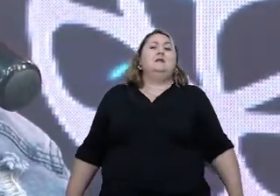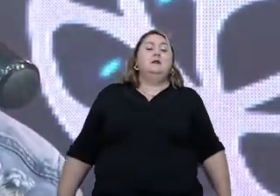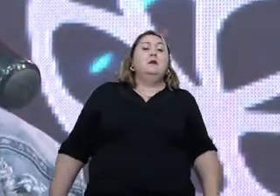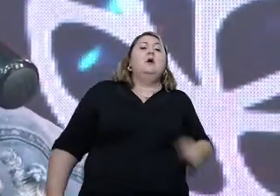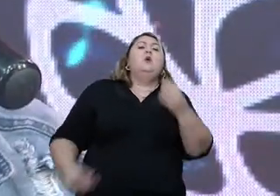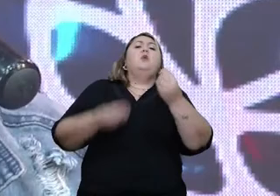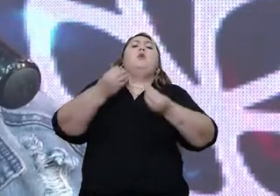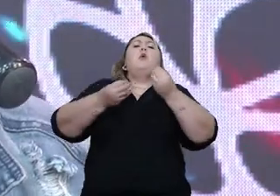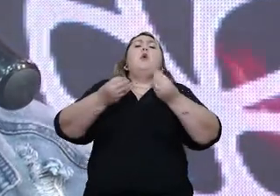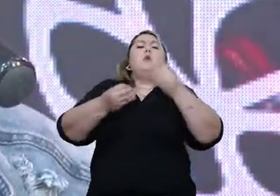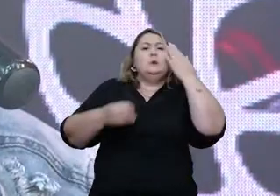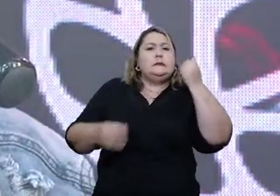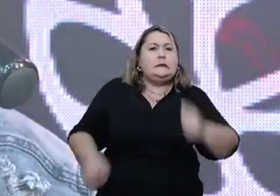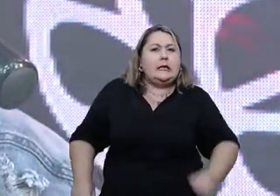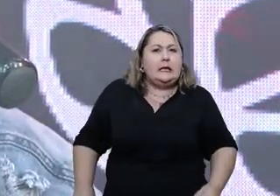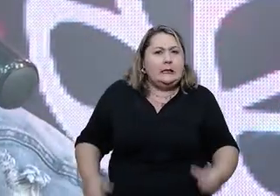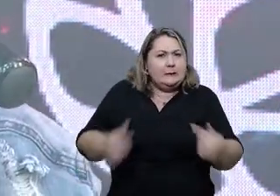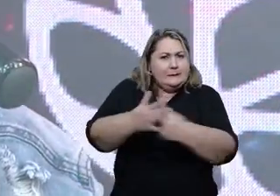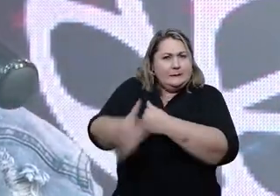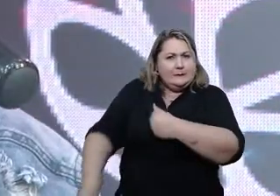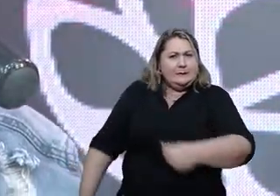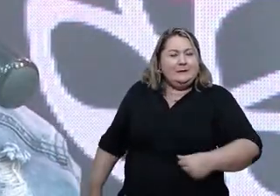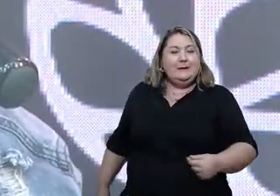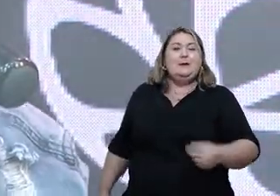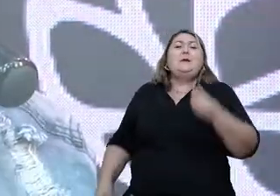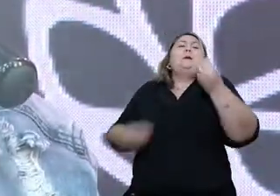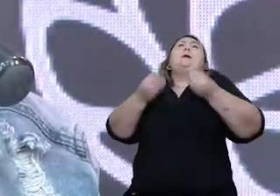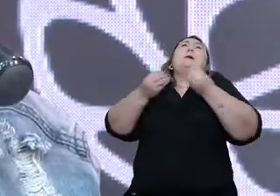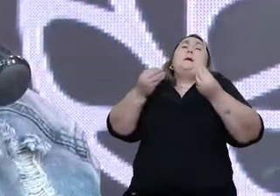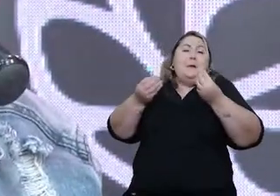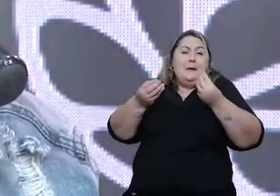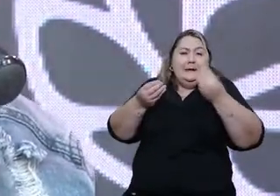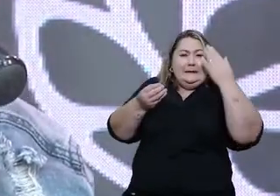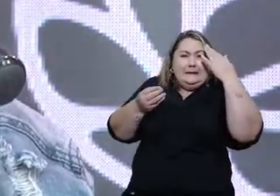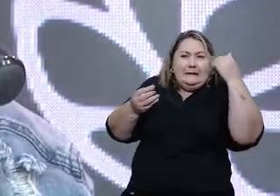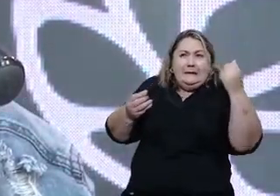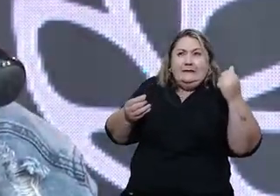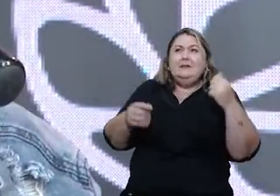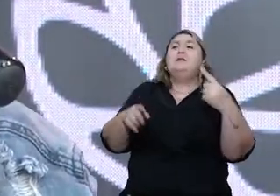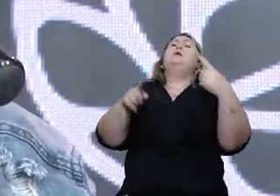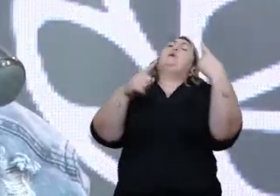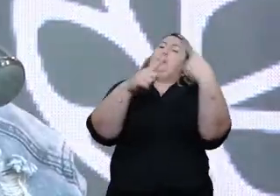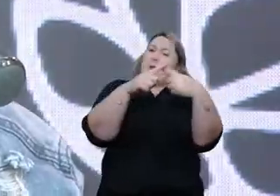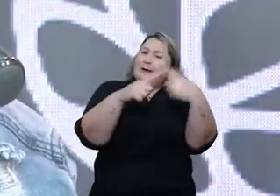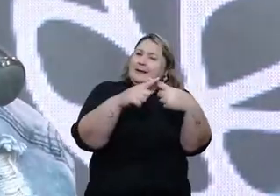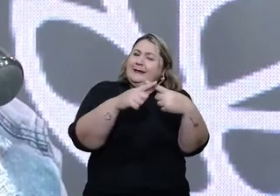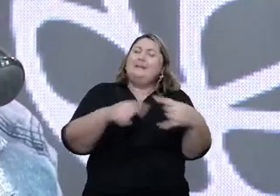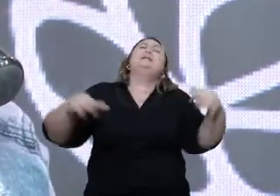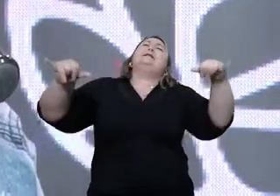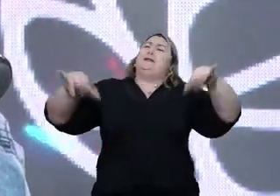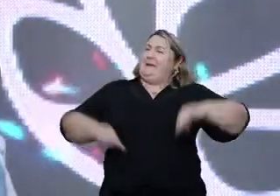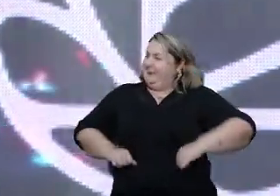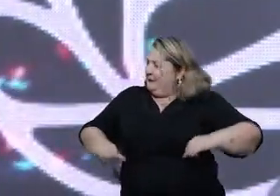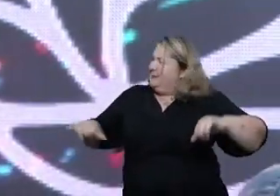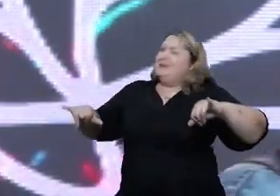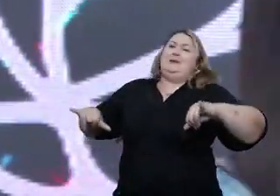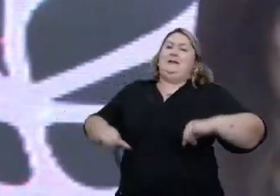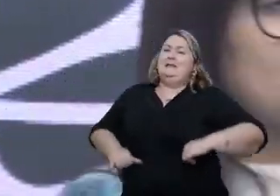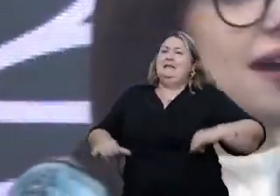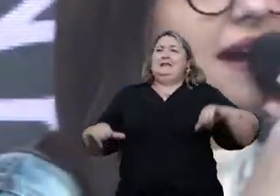difícil. E se me perguntar como sei tudo isso, é que eu